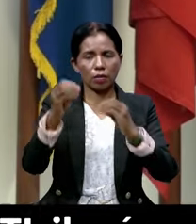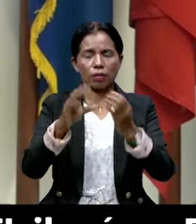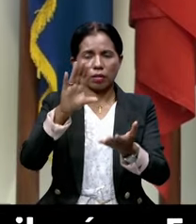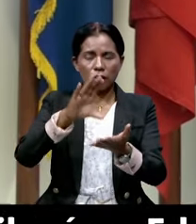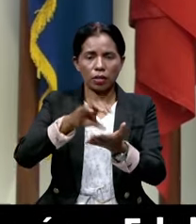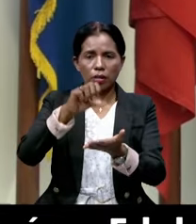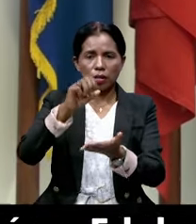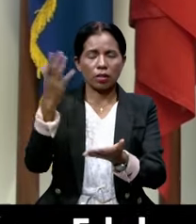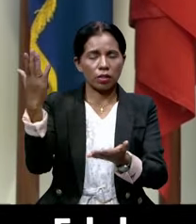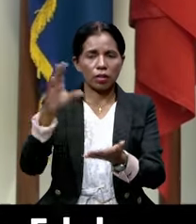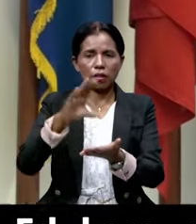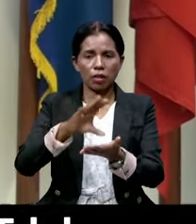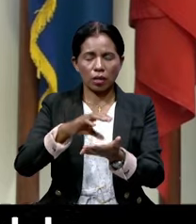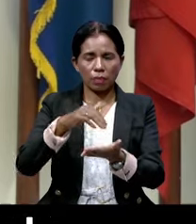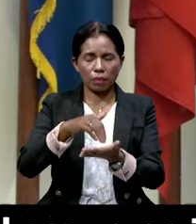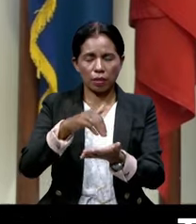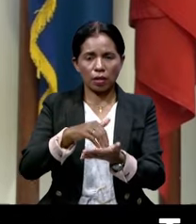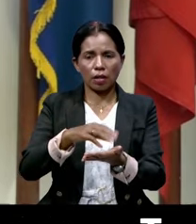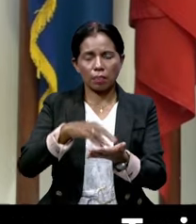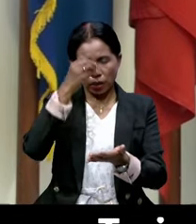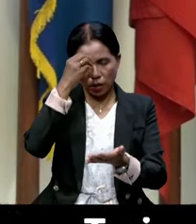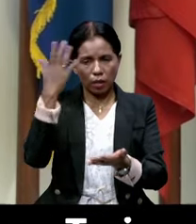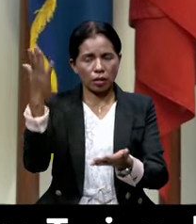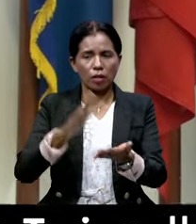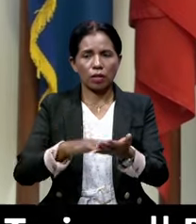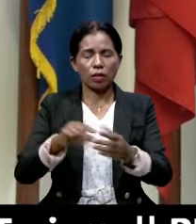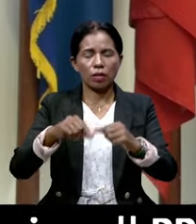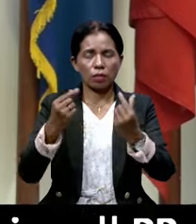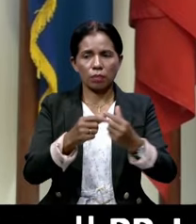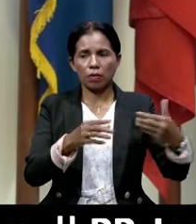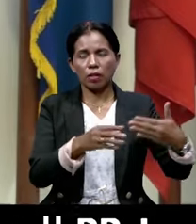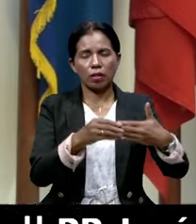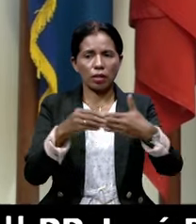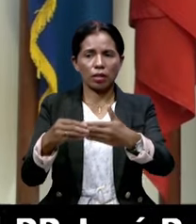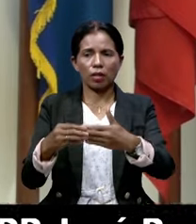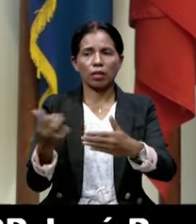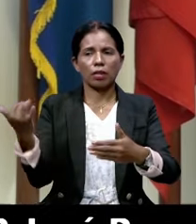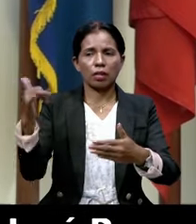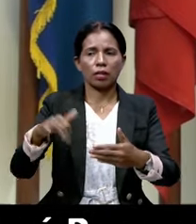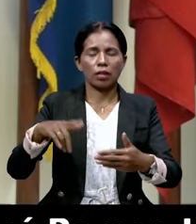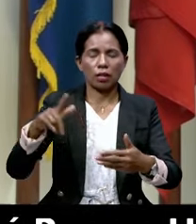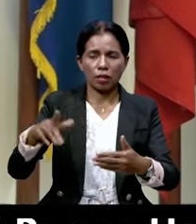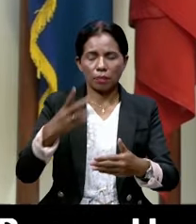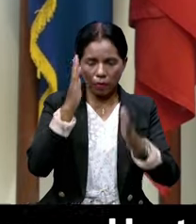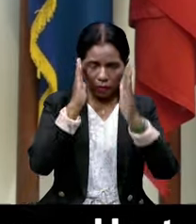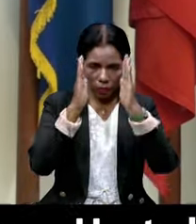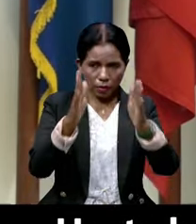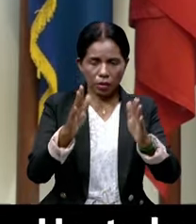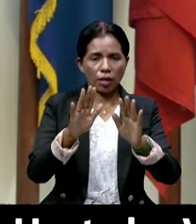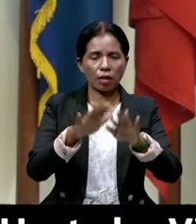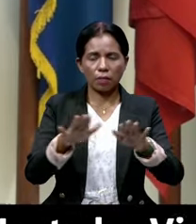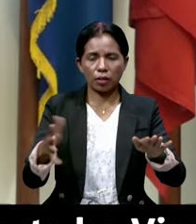escola. Da lavar que é uma cira, é um grupo organizado, né? Cira target, liu, vai lavar, cira não vai mais lá é